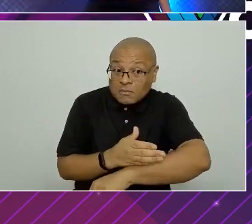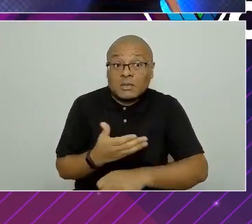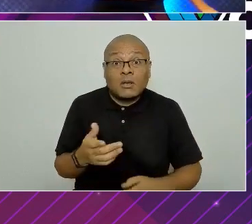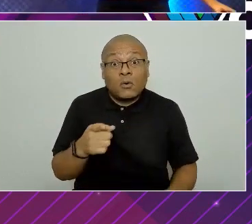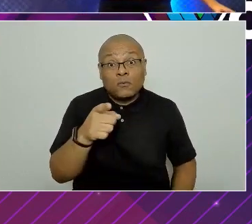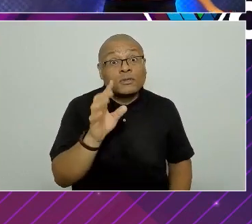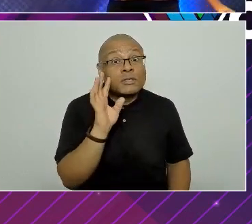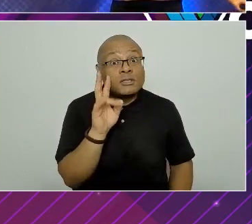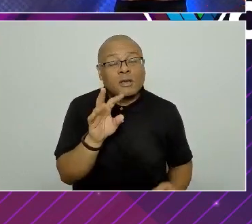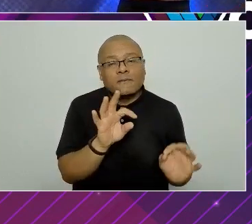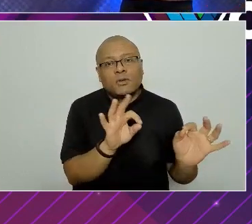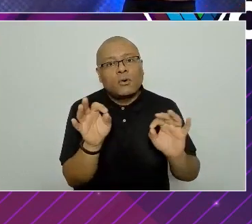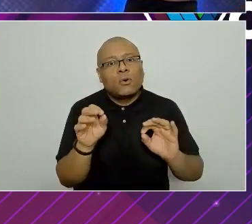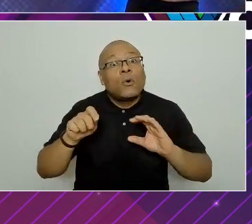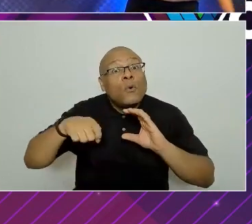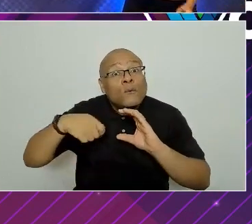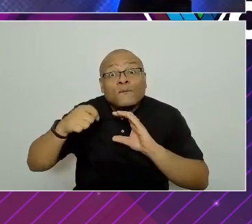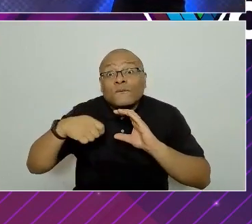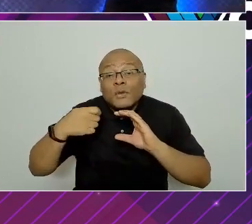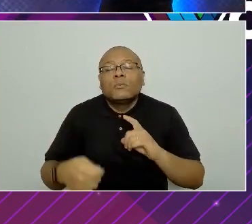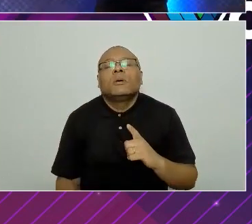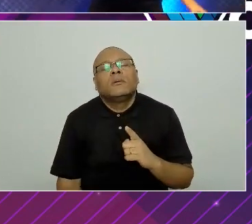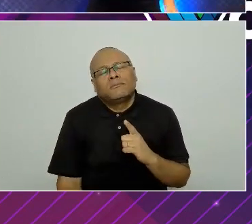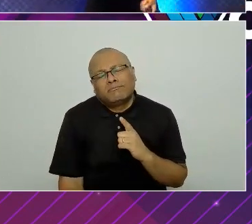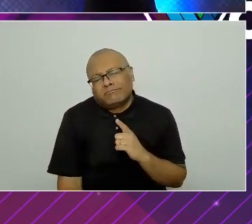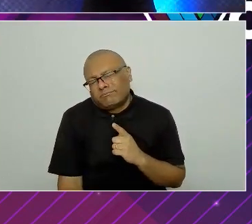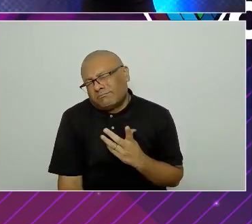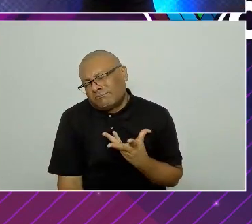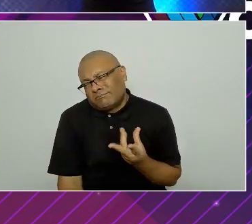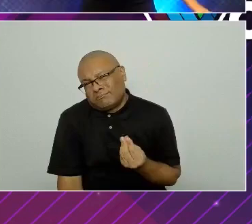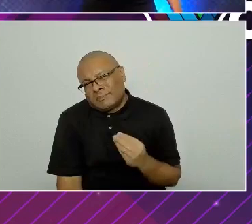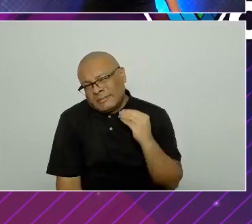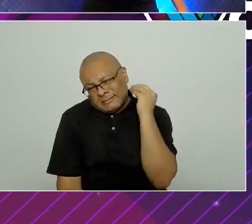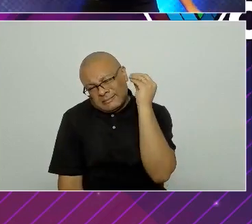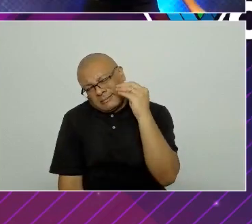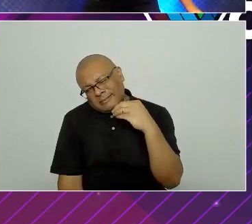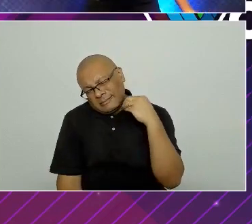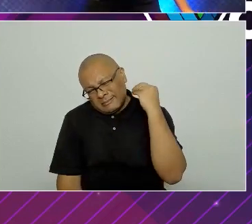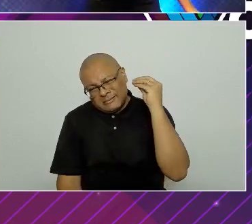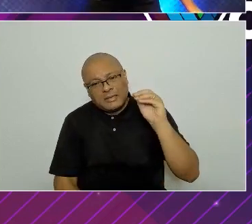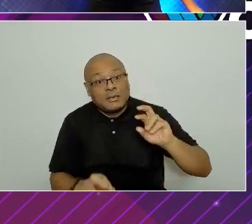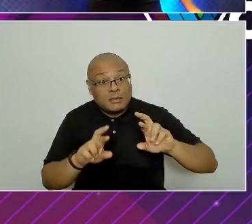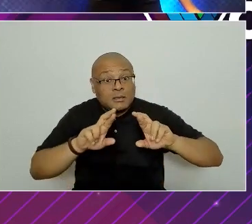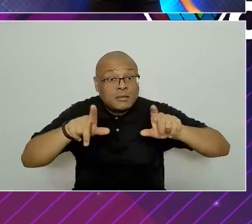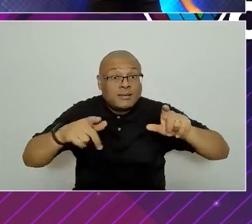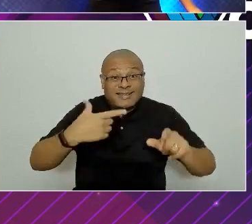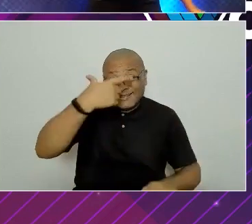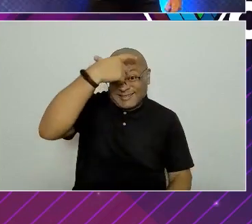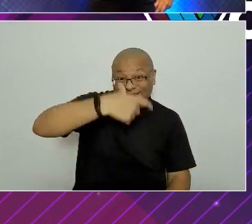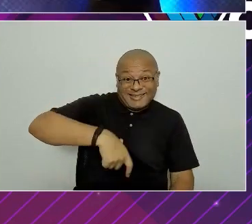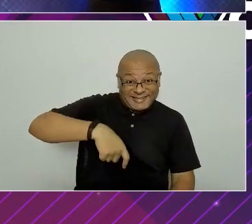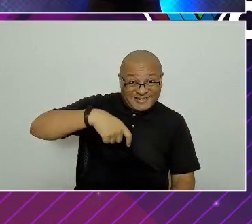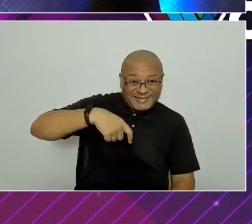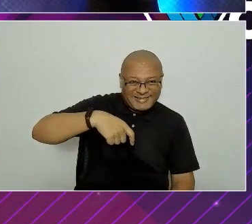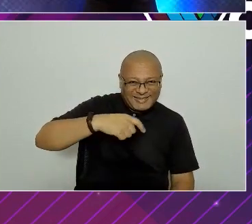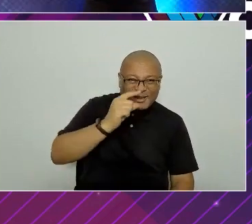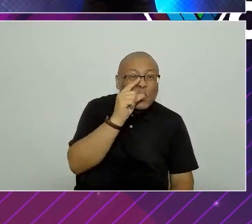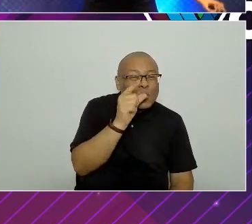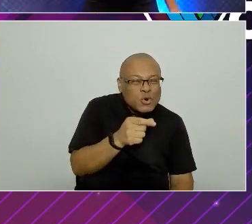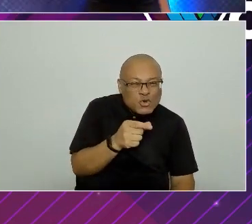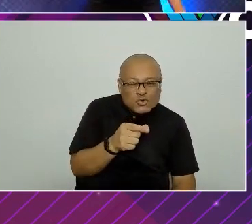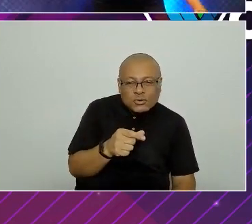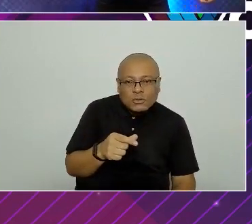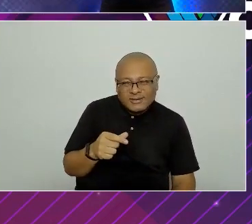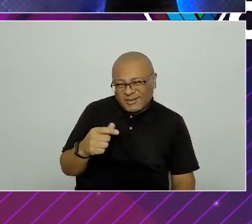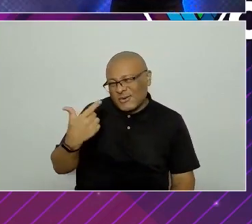assistiu os filmes, né, teve uma vivência de aprendizado para conseguir diferenciar muito melhor essas pessoas, né? Quem já